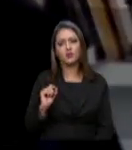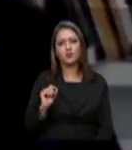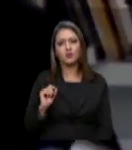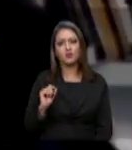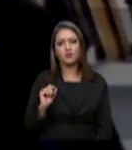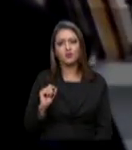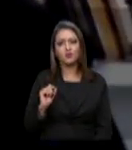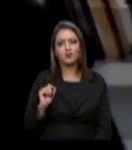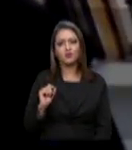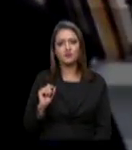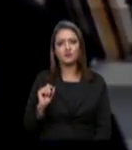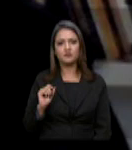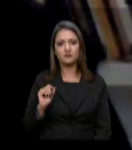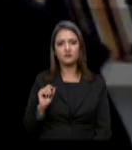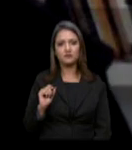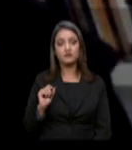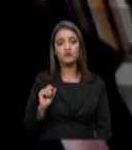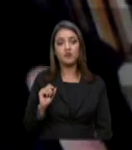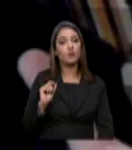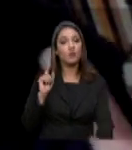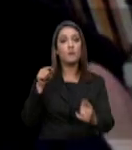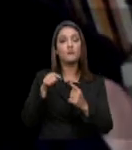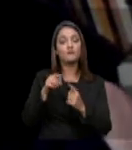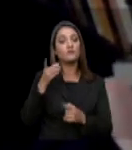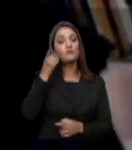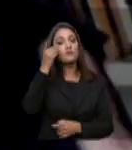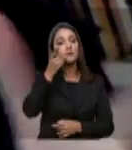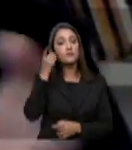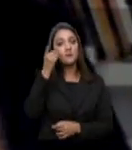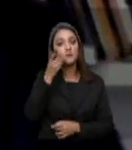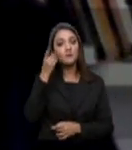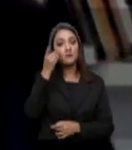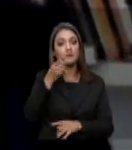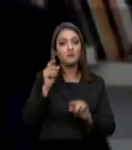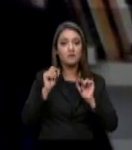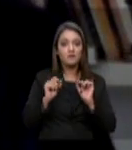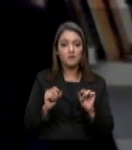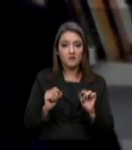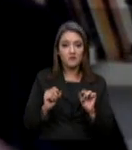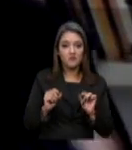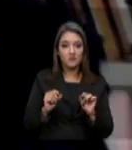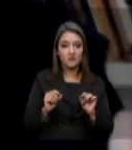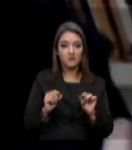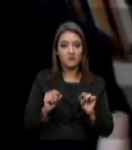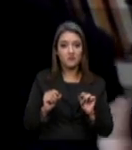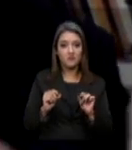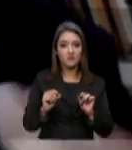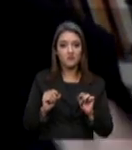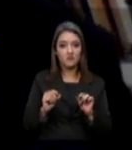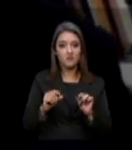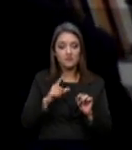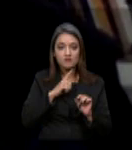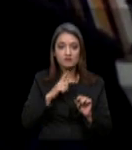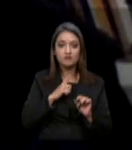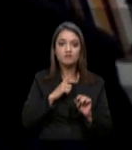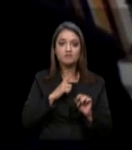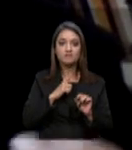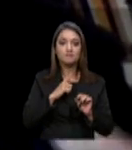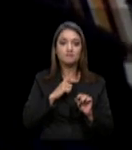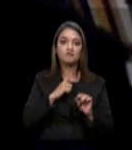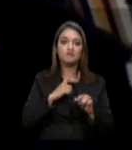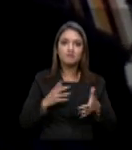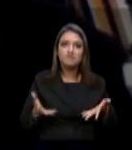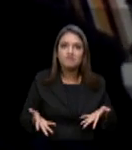o intuito do parlamentar é aquele de provocar um tipo